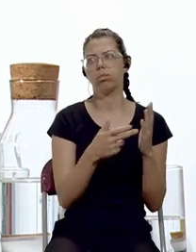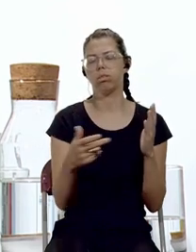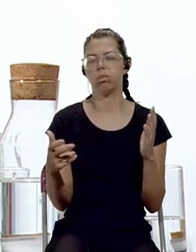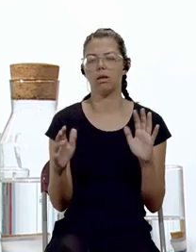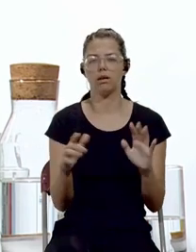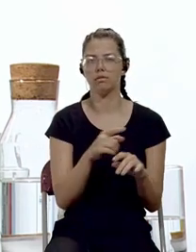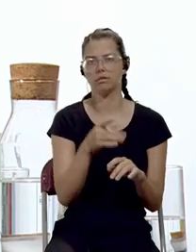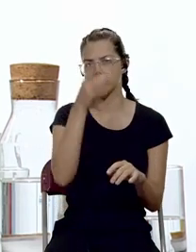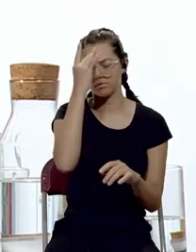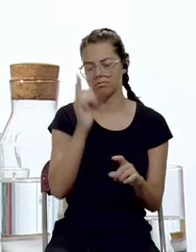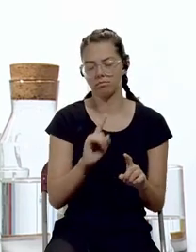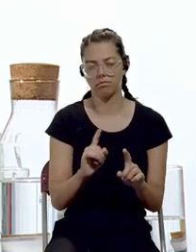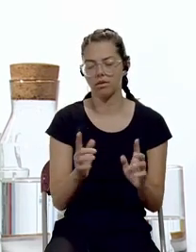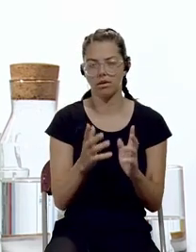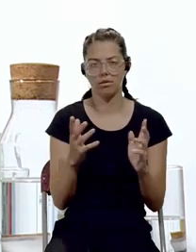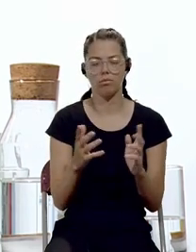vocês não vão decorar,